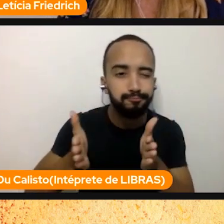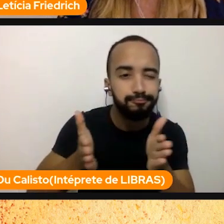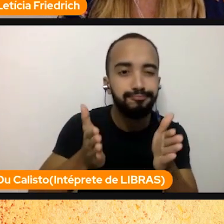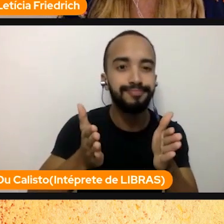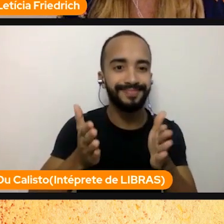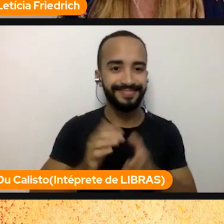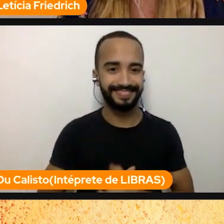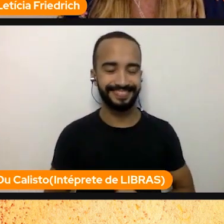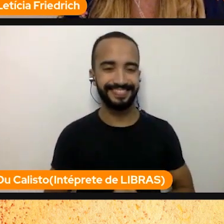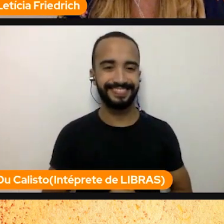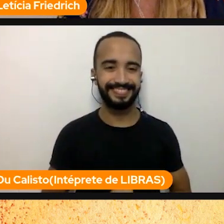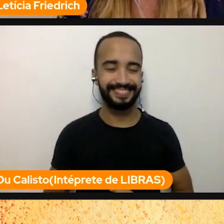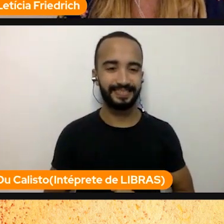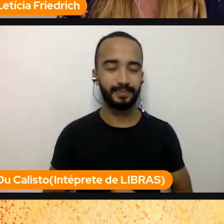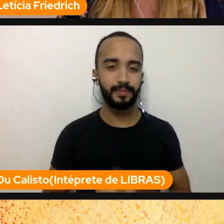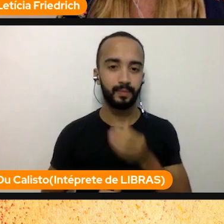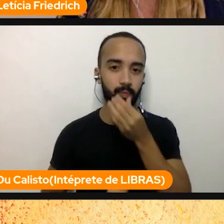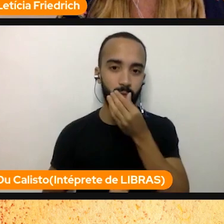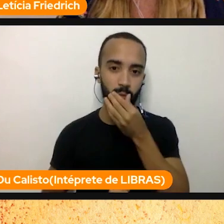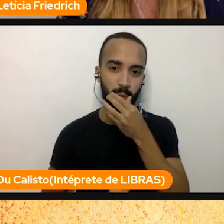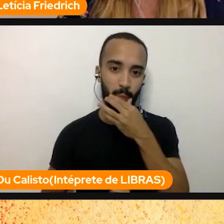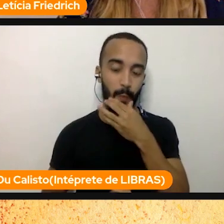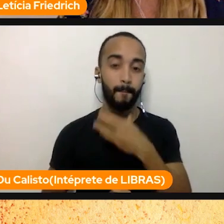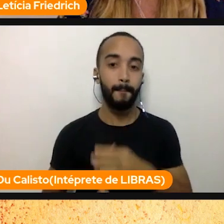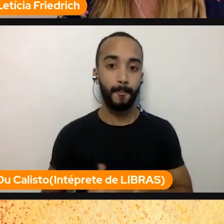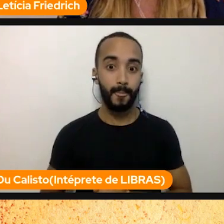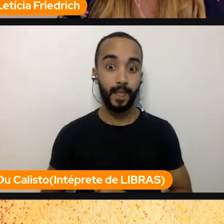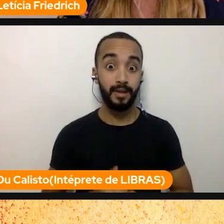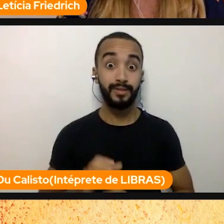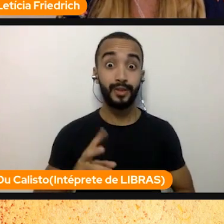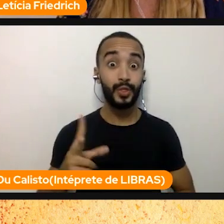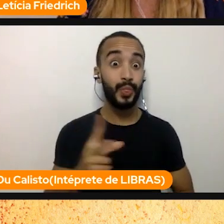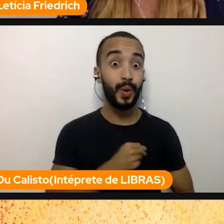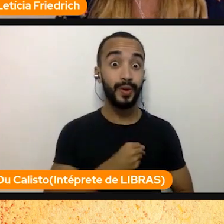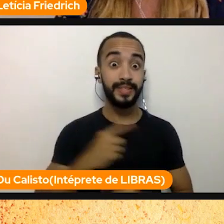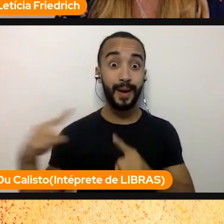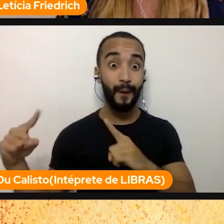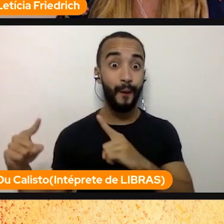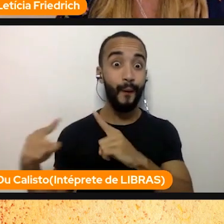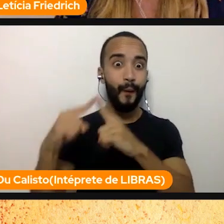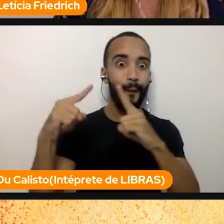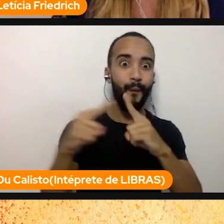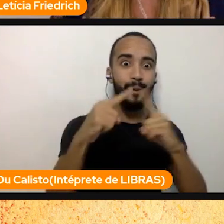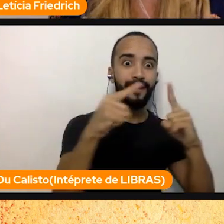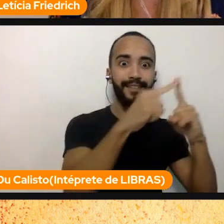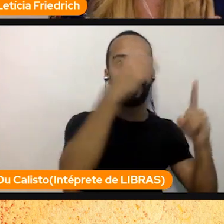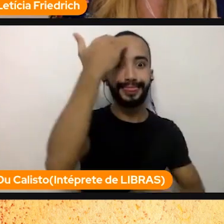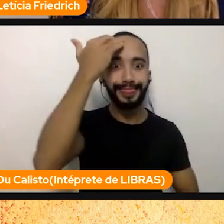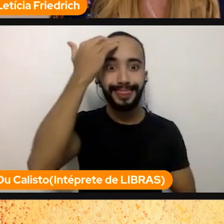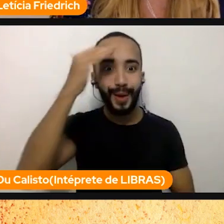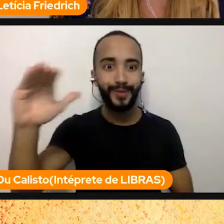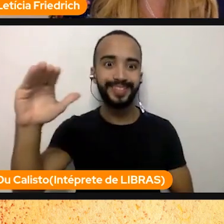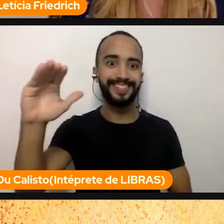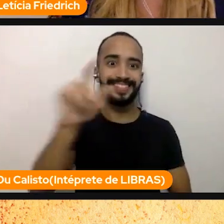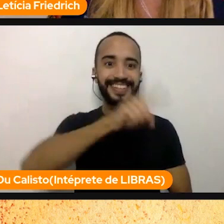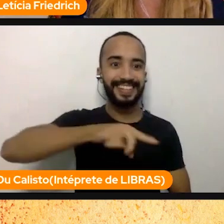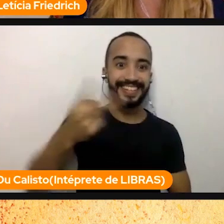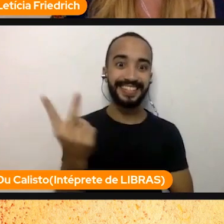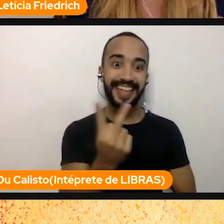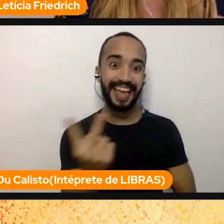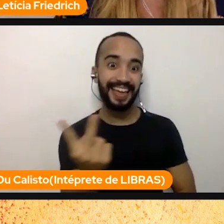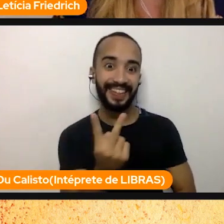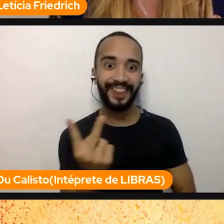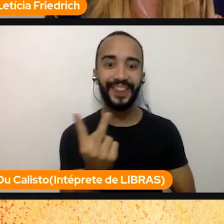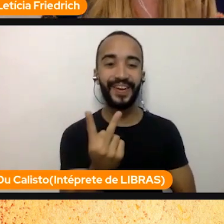Legal. Eu confesso que foi uma coincidência, eu não sabia que vocês dois estavam ligados no mesmo projeto. Não, foi uma excelente coincidência, assim, ficou